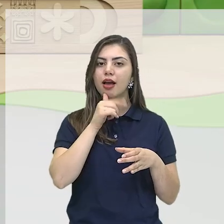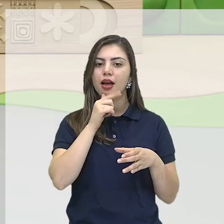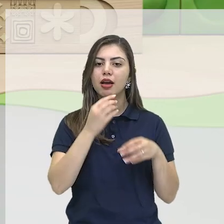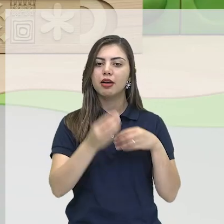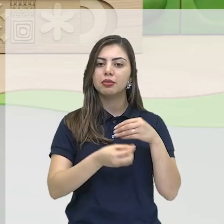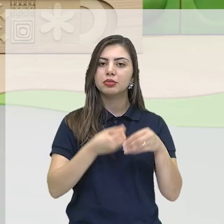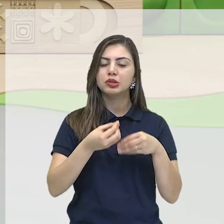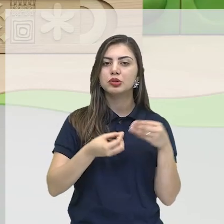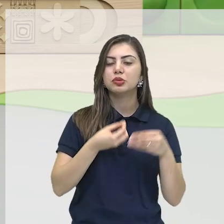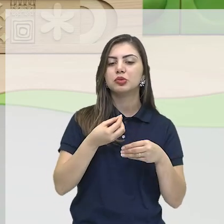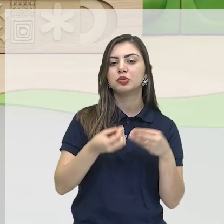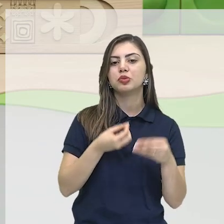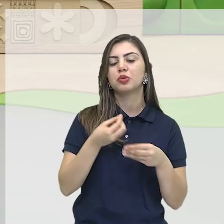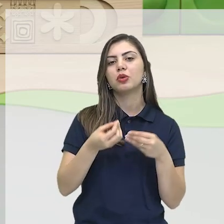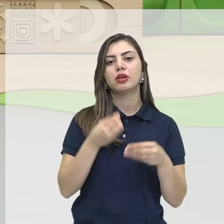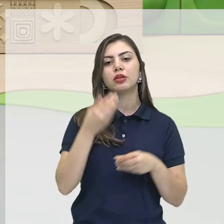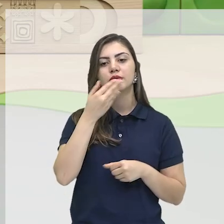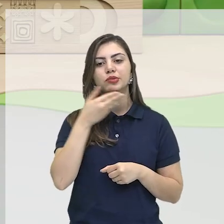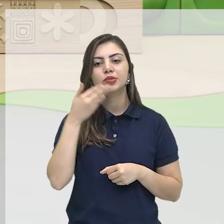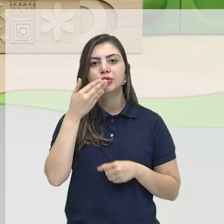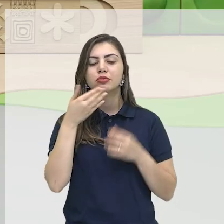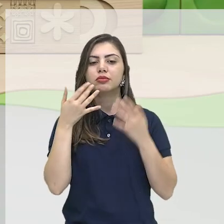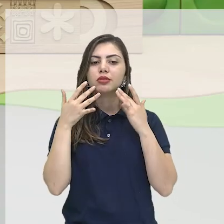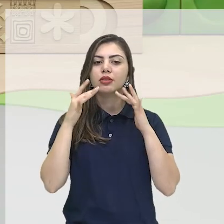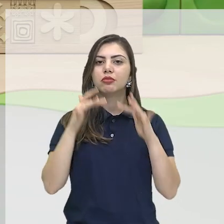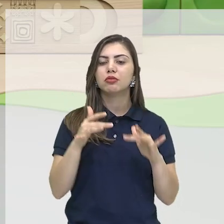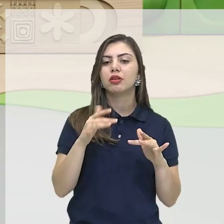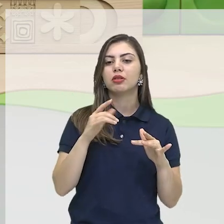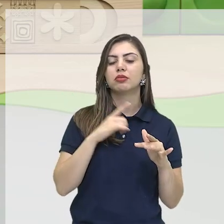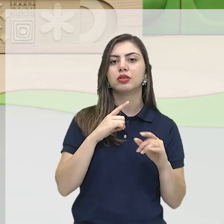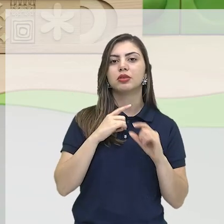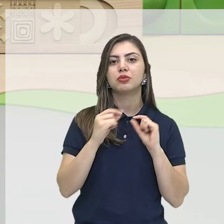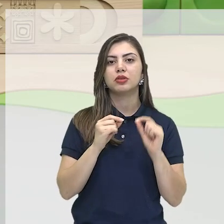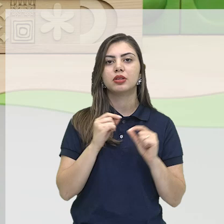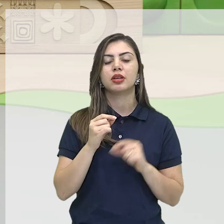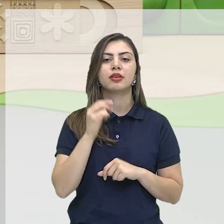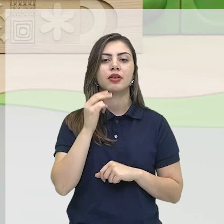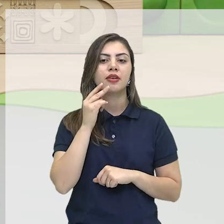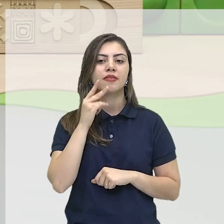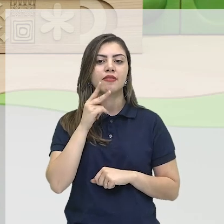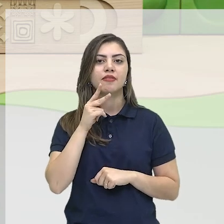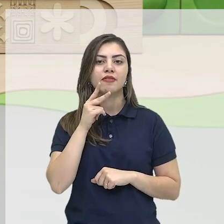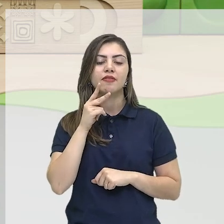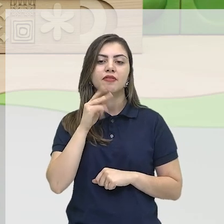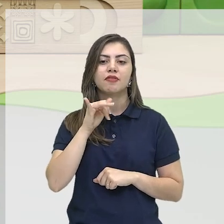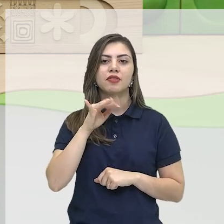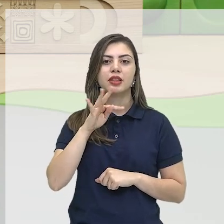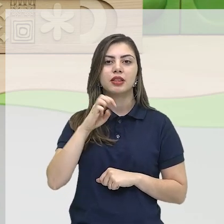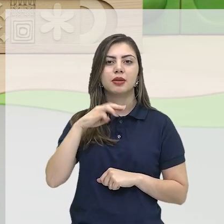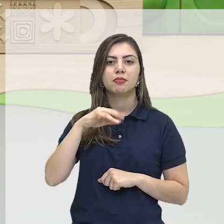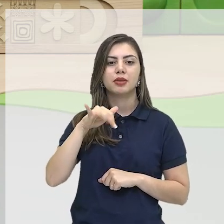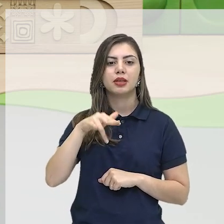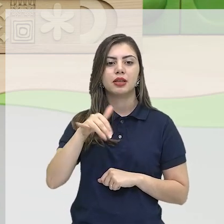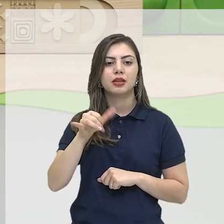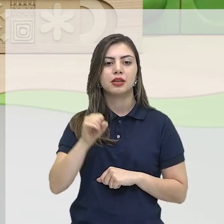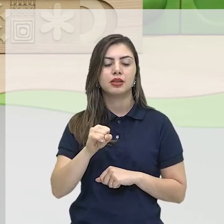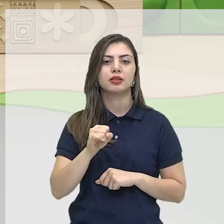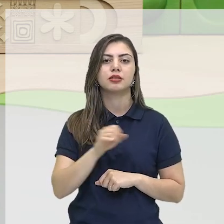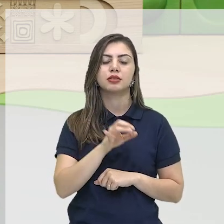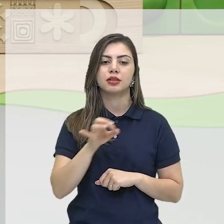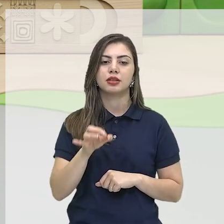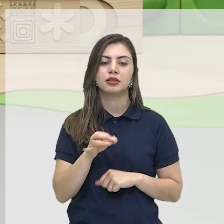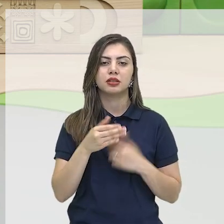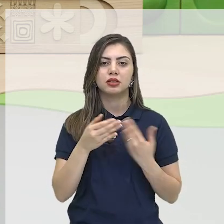e minerais. Mas essa mistura homogênea é daquele suco de laranja que já foi coado, tá, gente? Que não dá para ver as fases,